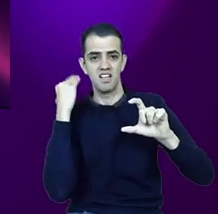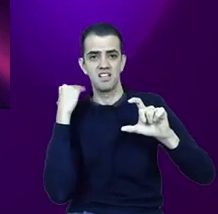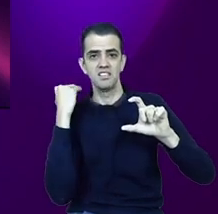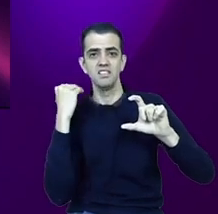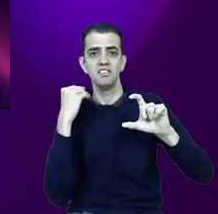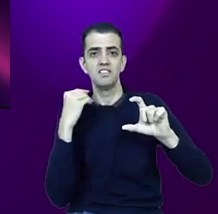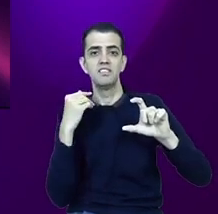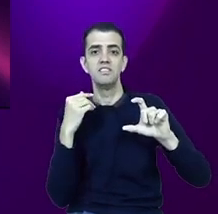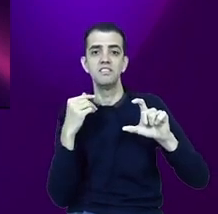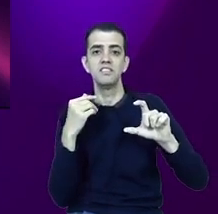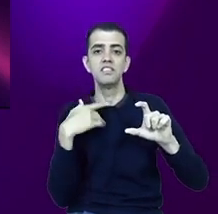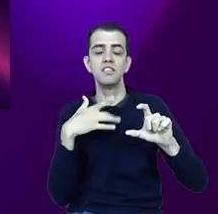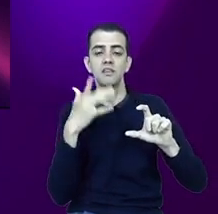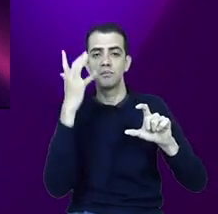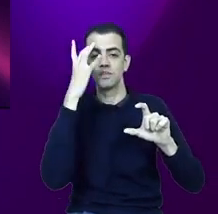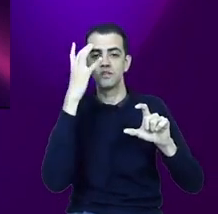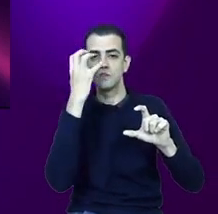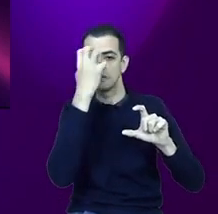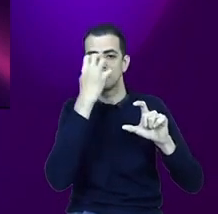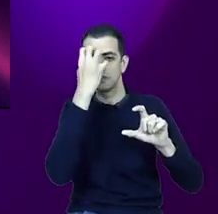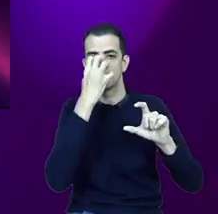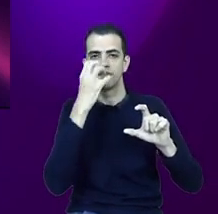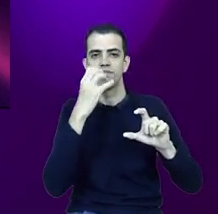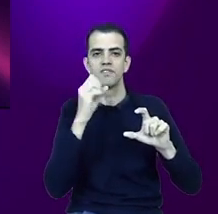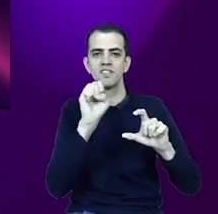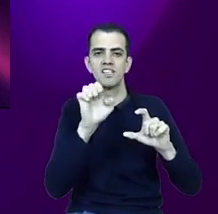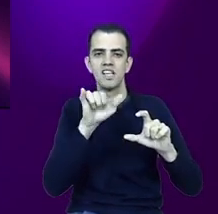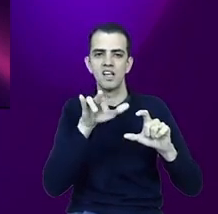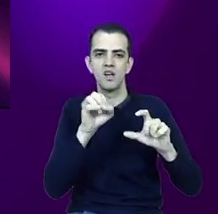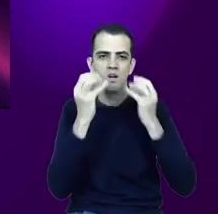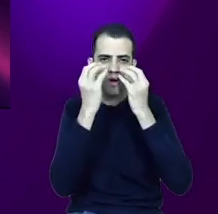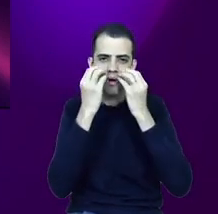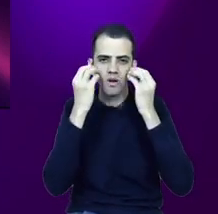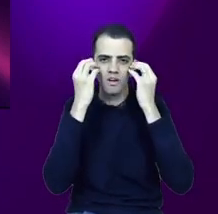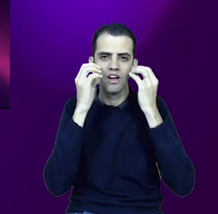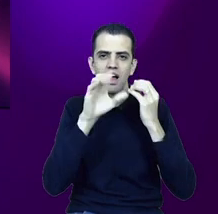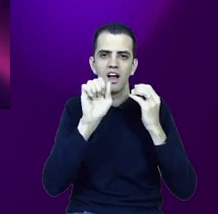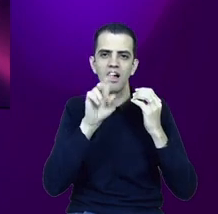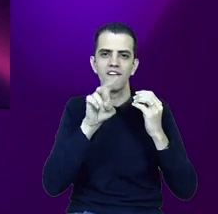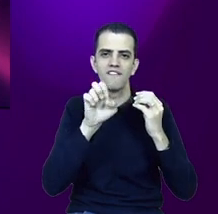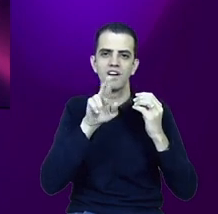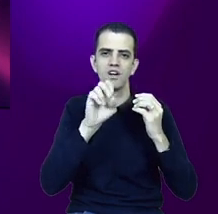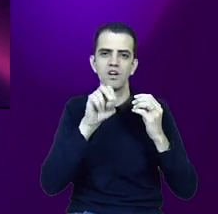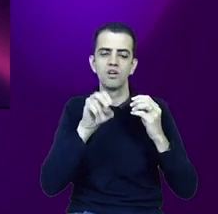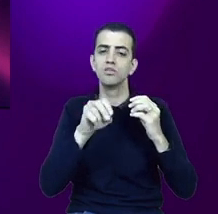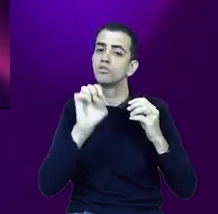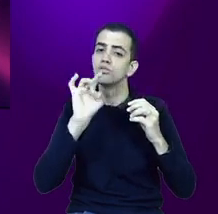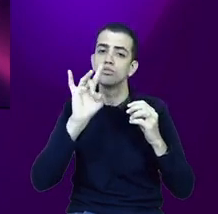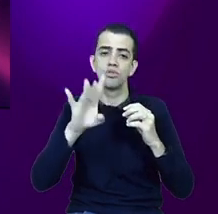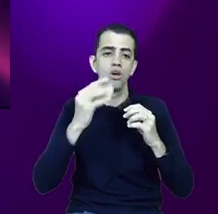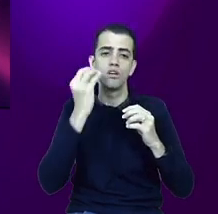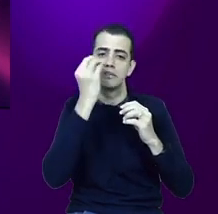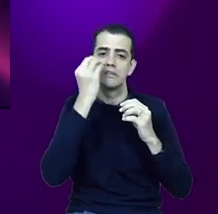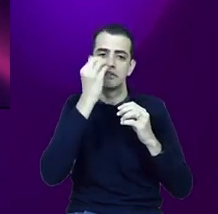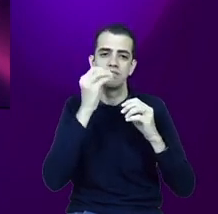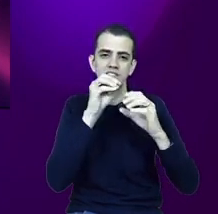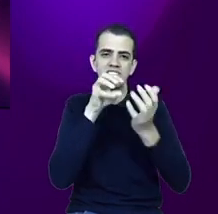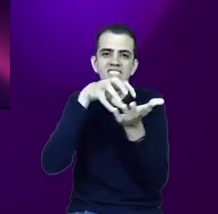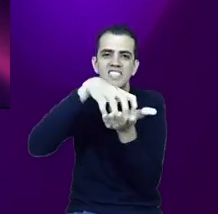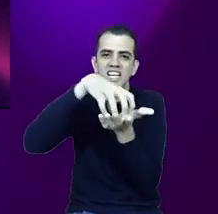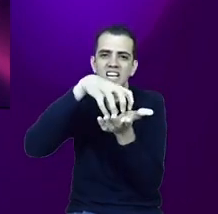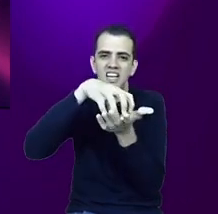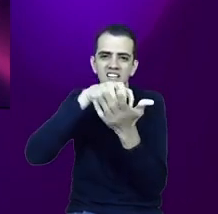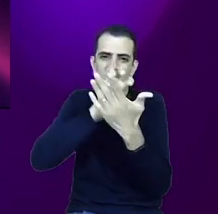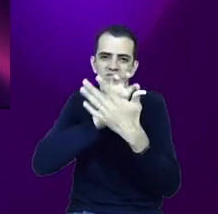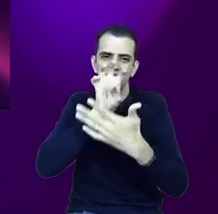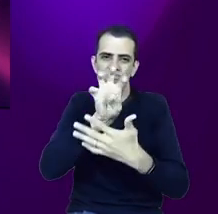tinha uma síndrome de seio cavernoso, normalmente no passado se removia via endoscópica somente a parte central, ou tinha uma